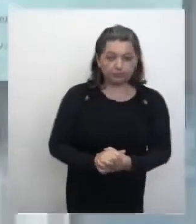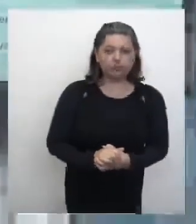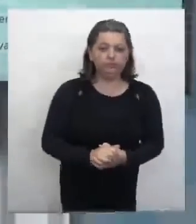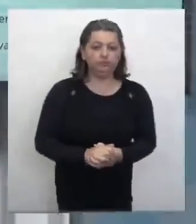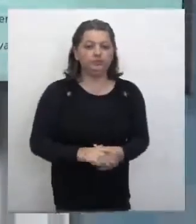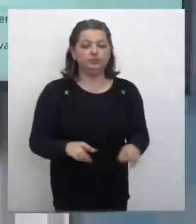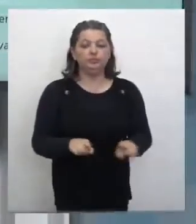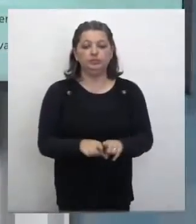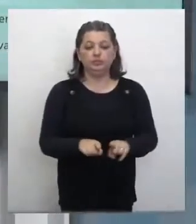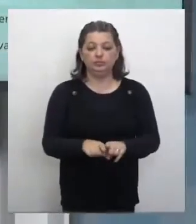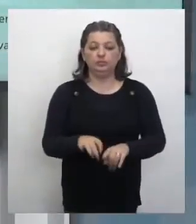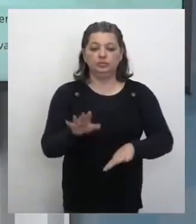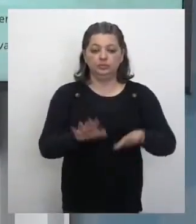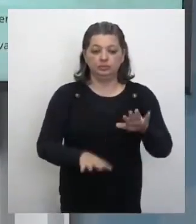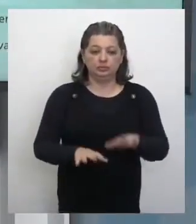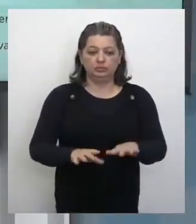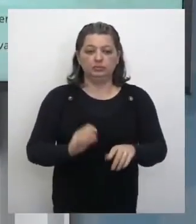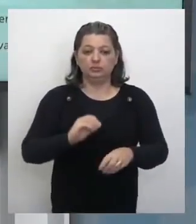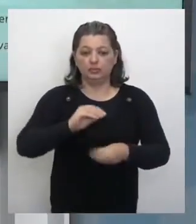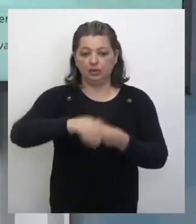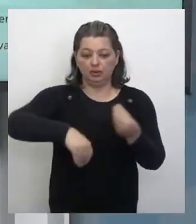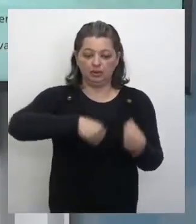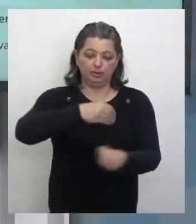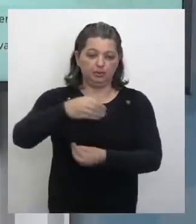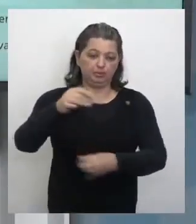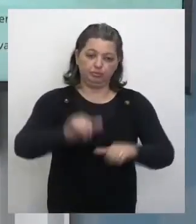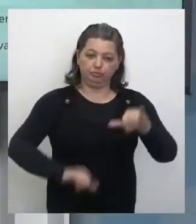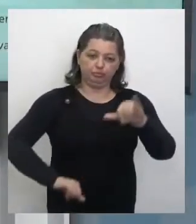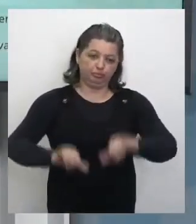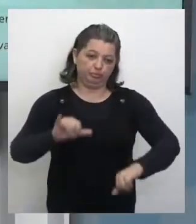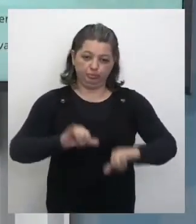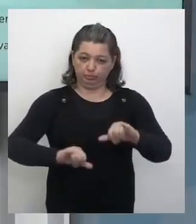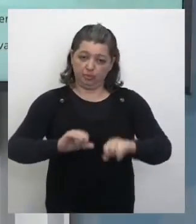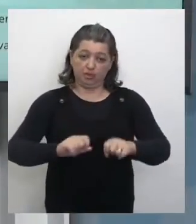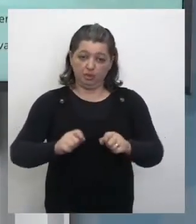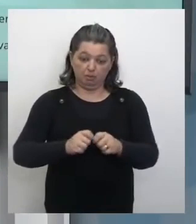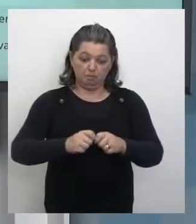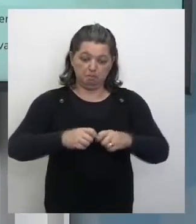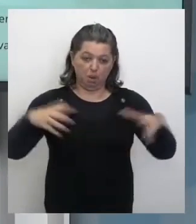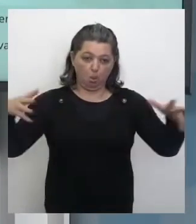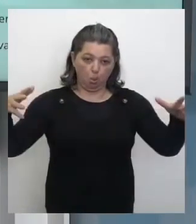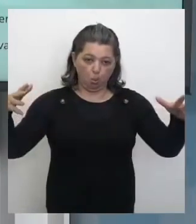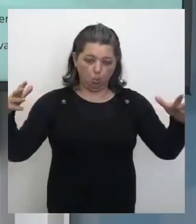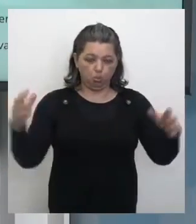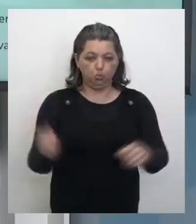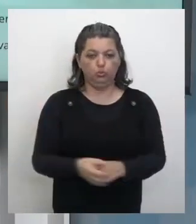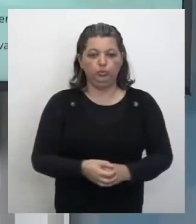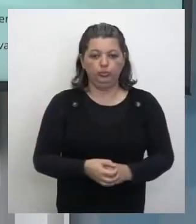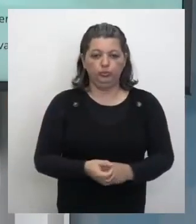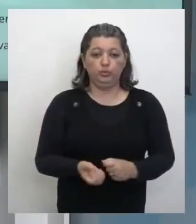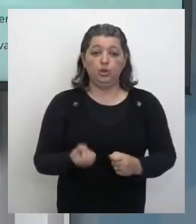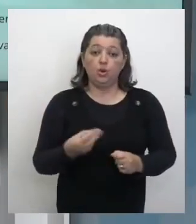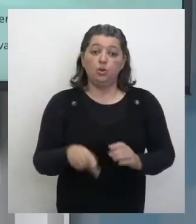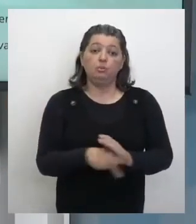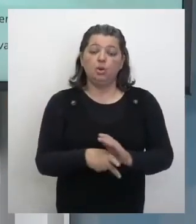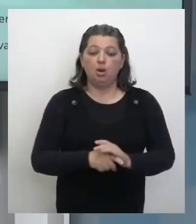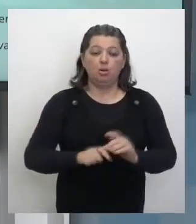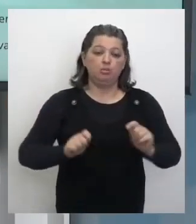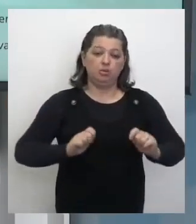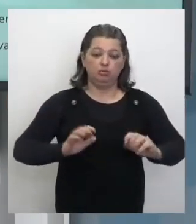da velocidade que você mistura o reagente, você pode causar uma explosão, ou você pode causar gases